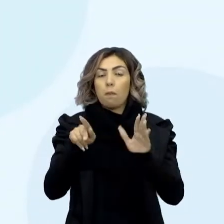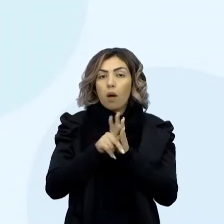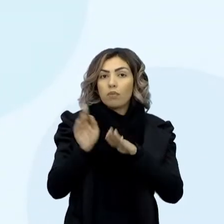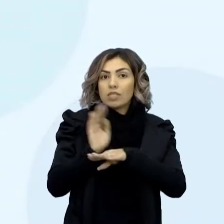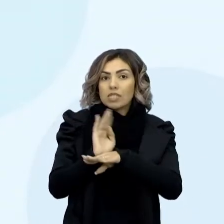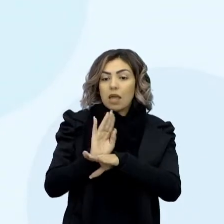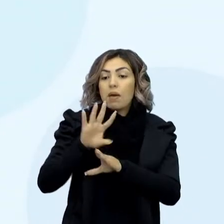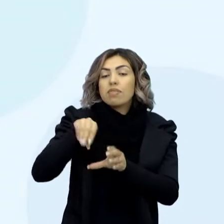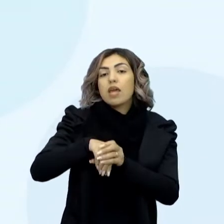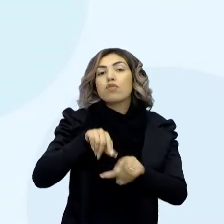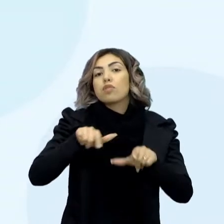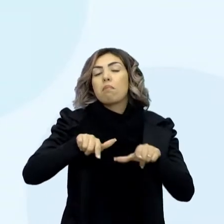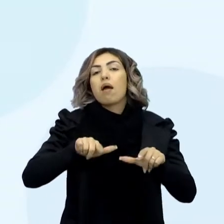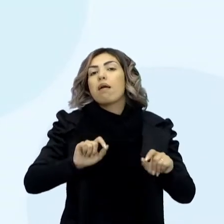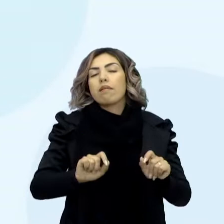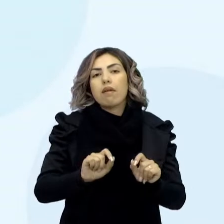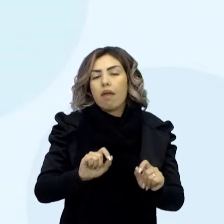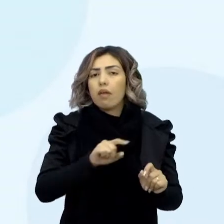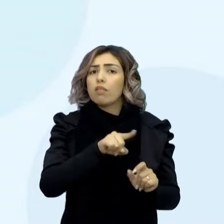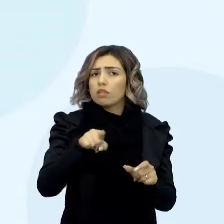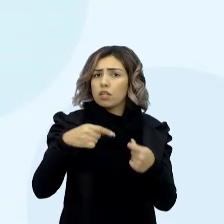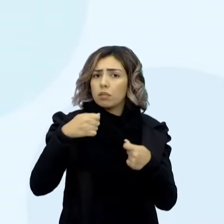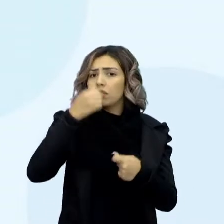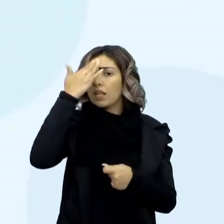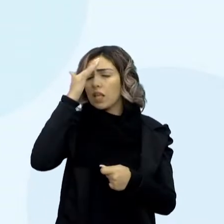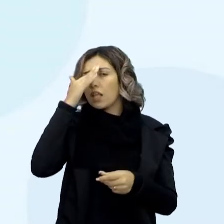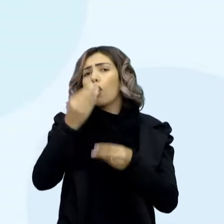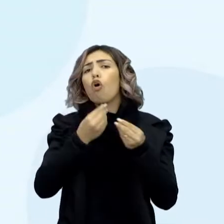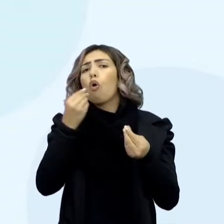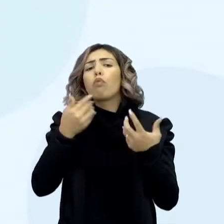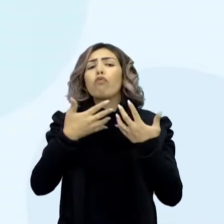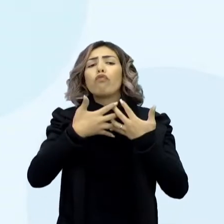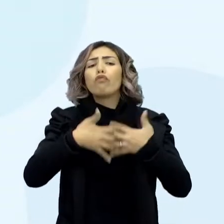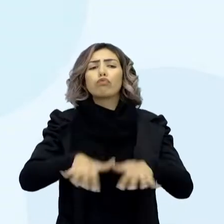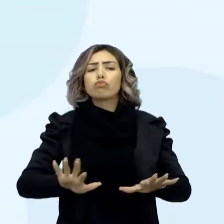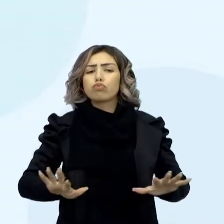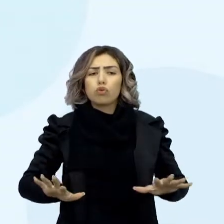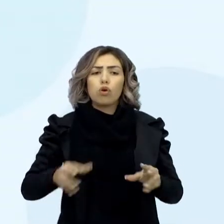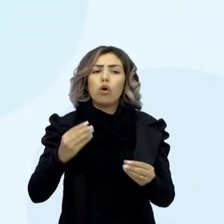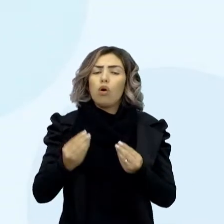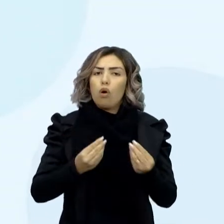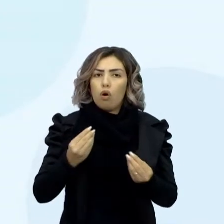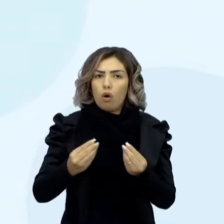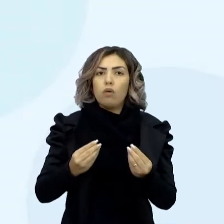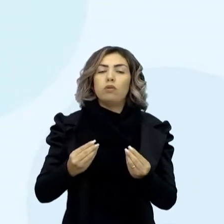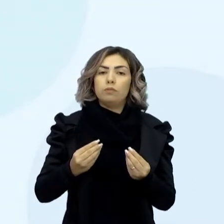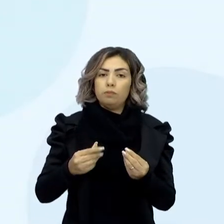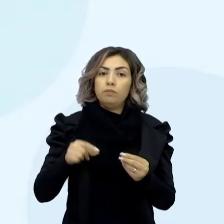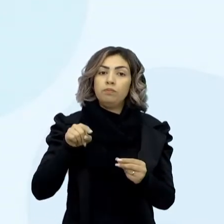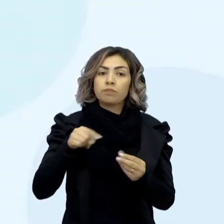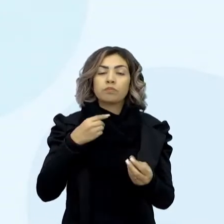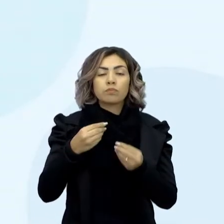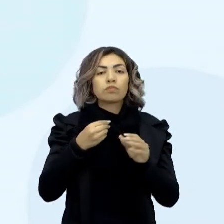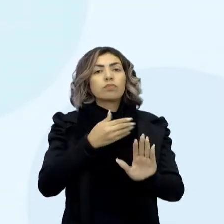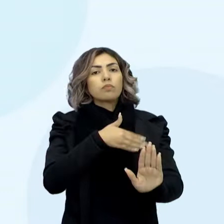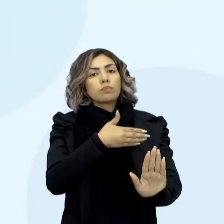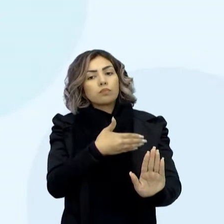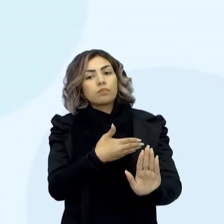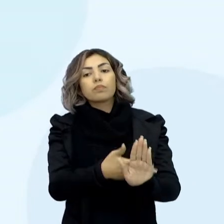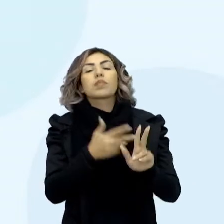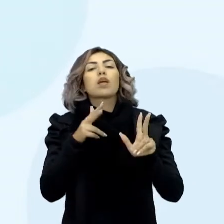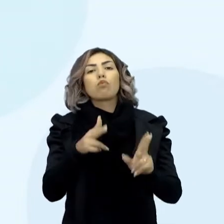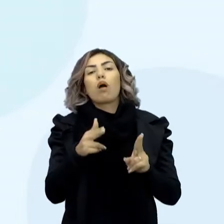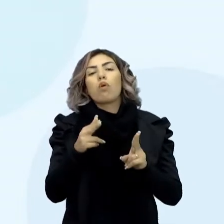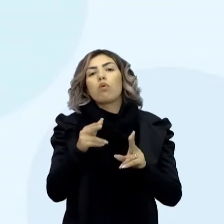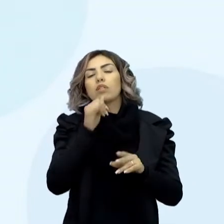preciso entender o básico sobre o funcionamento do ramo. Esse funcionamento se adequa ao próprio processo de criação de um filme